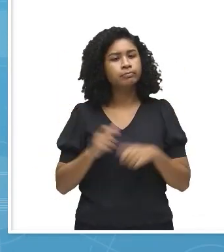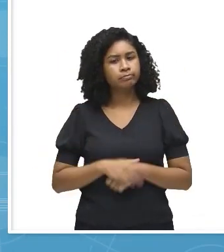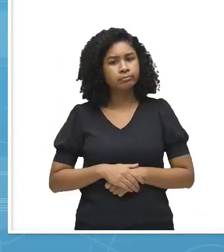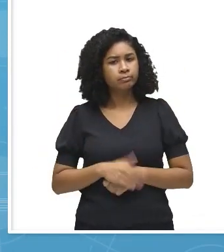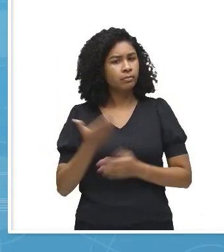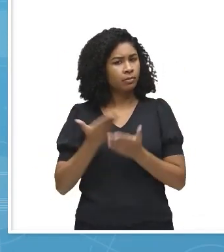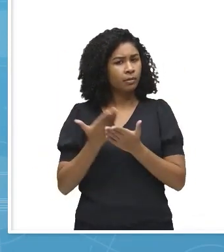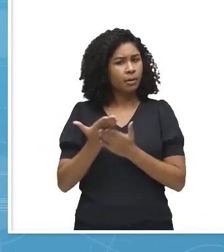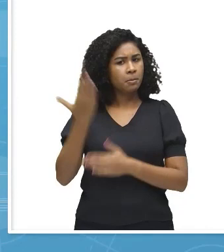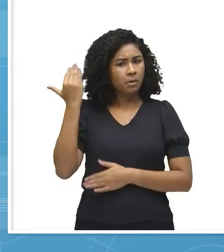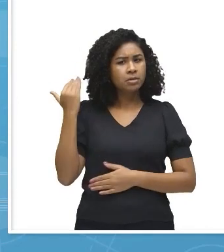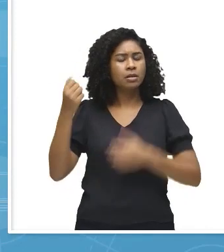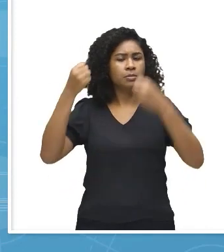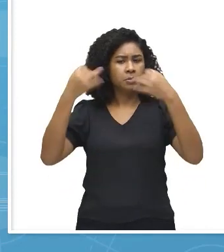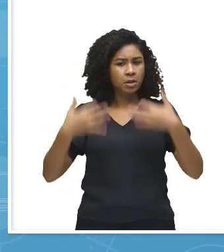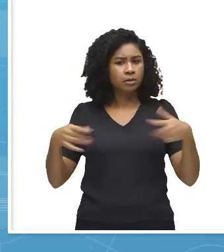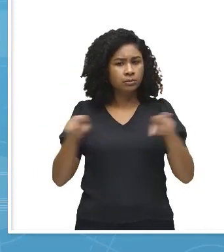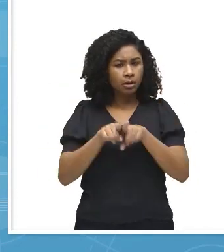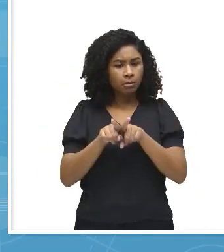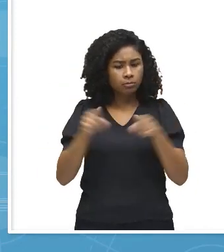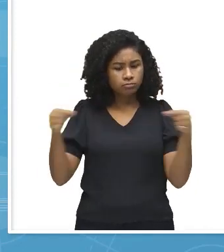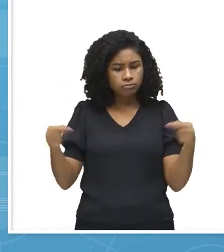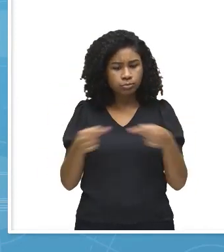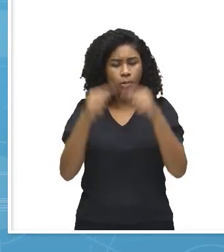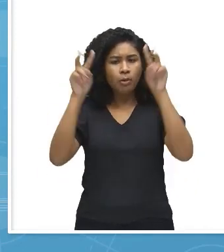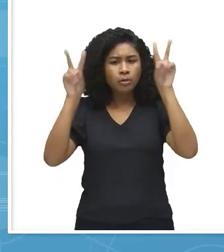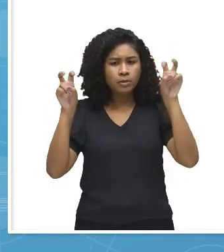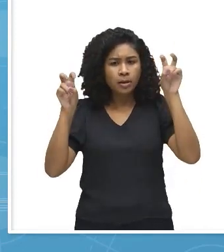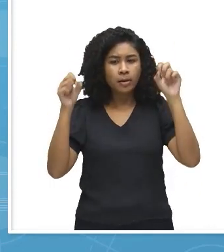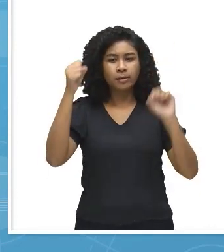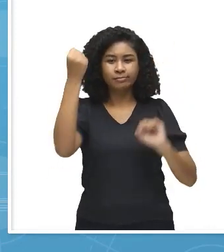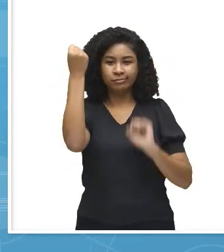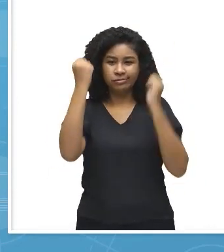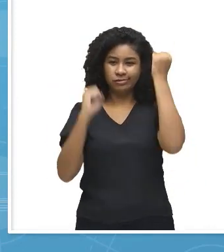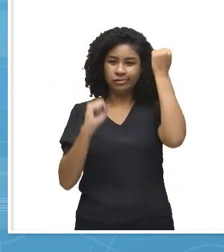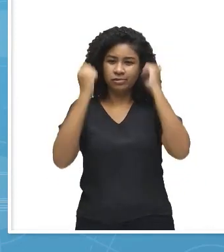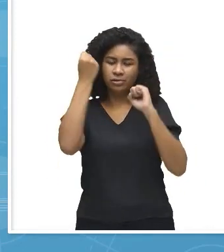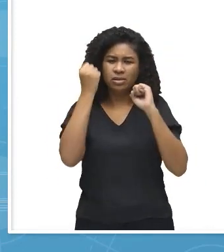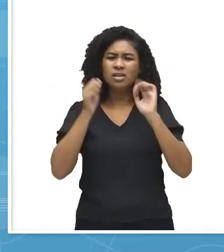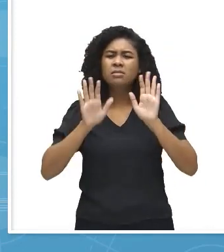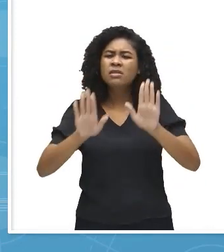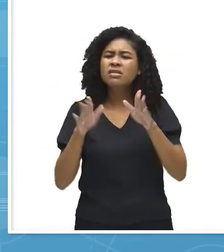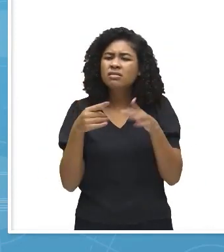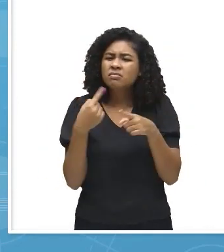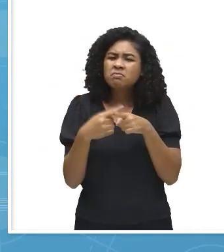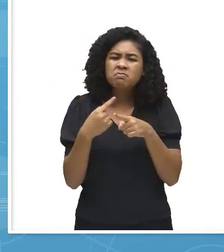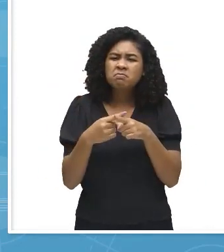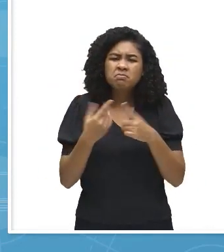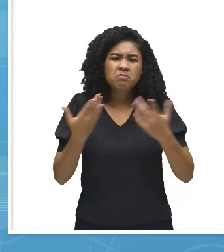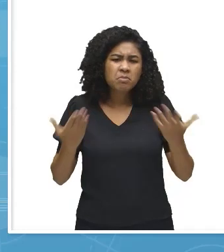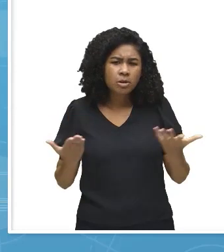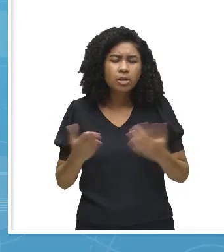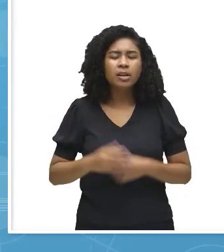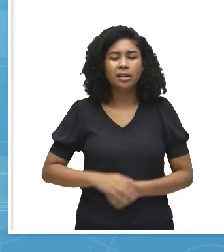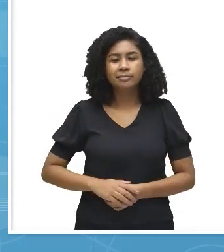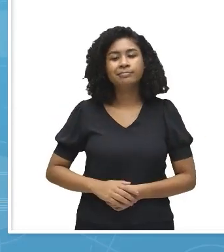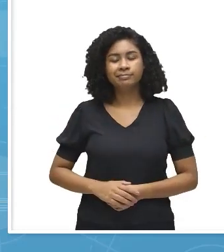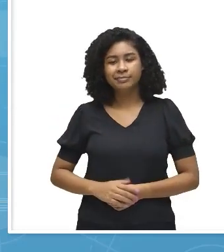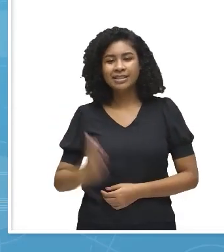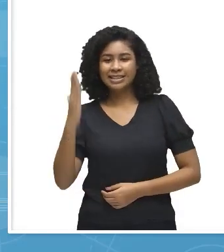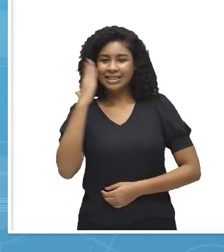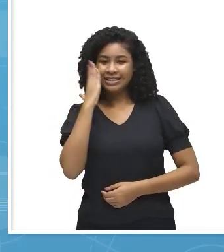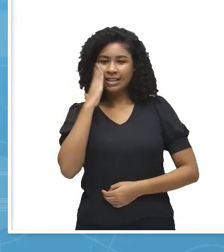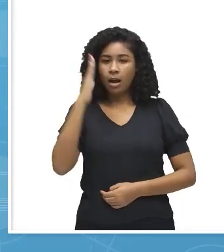também sobre industrialização, tá, gente? Por que a gente fala sobre industrialização? A gente vê um pouco do histórico, quando